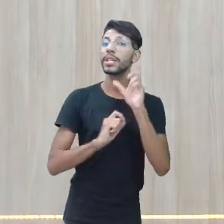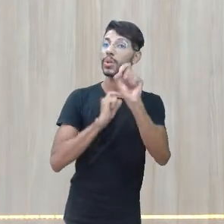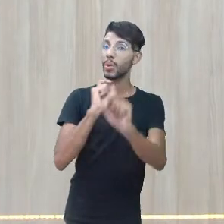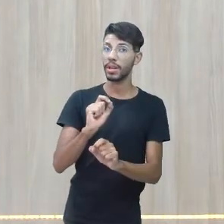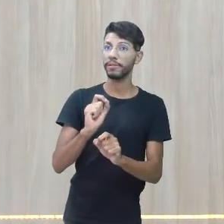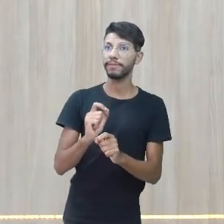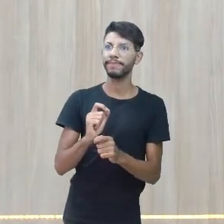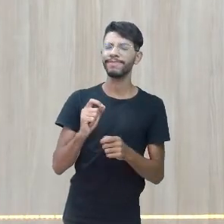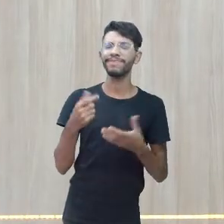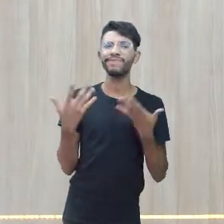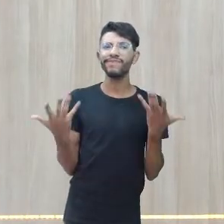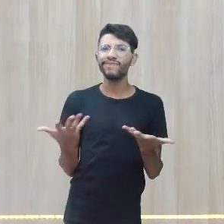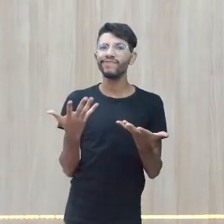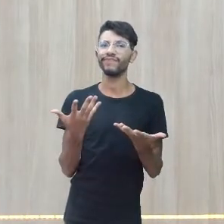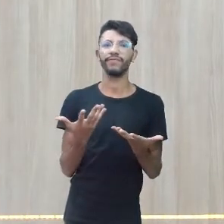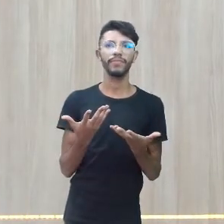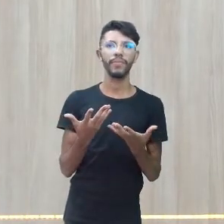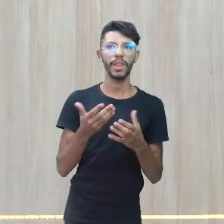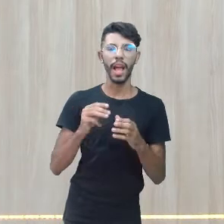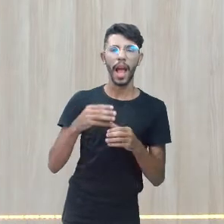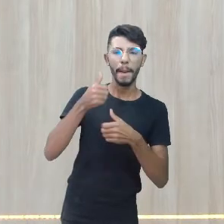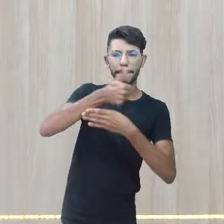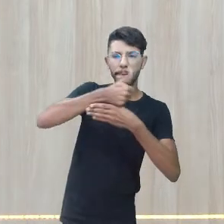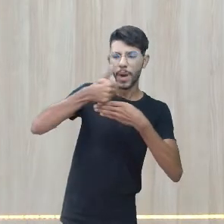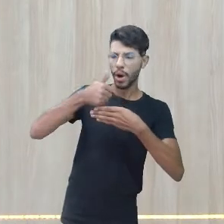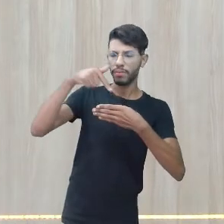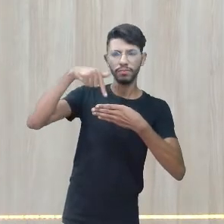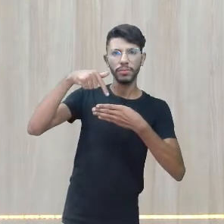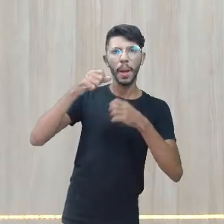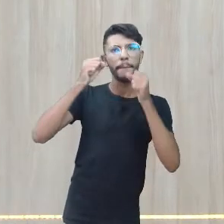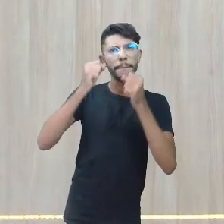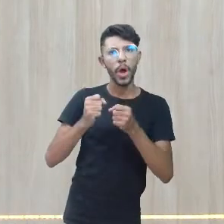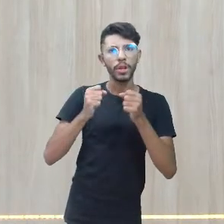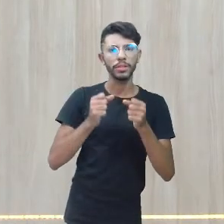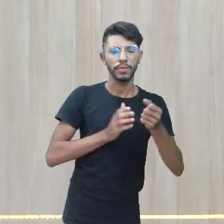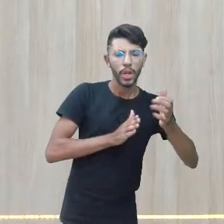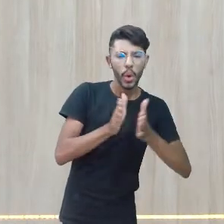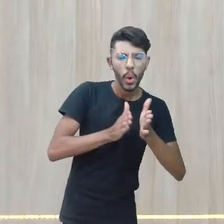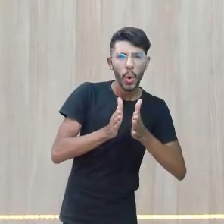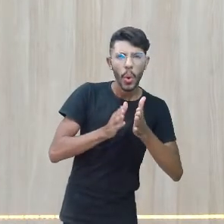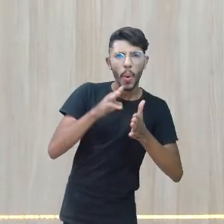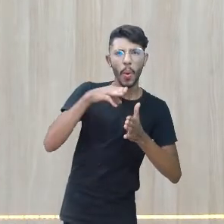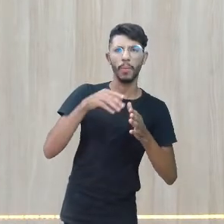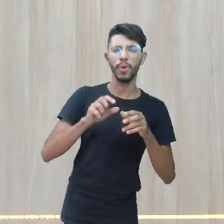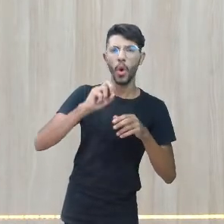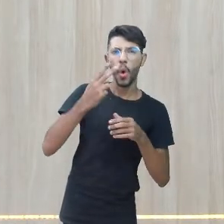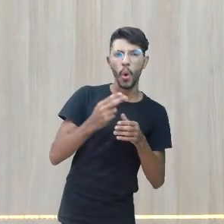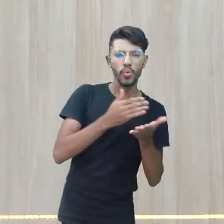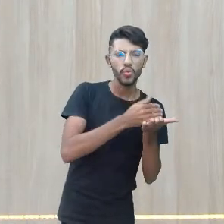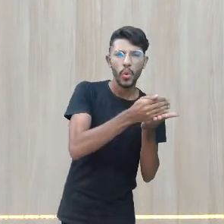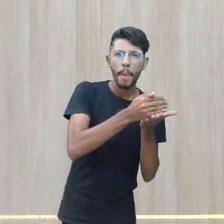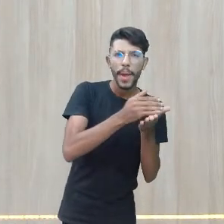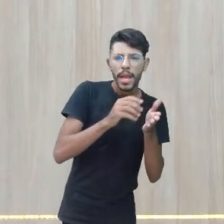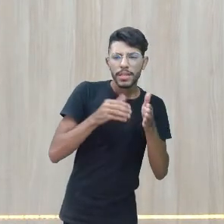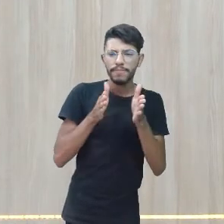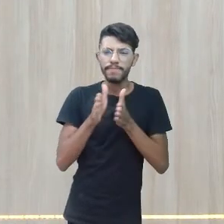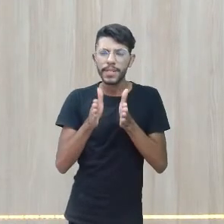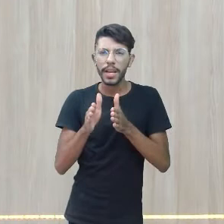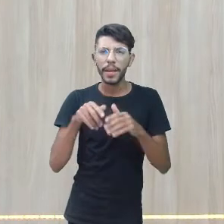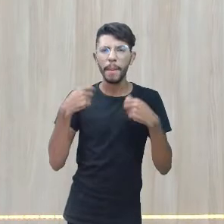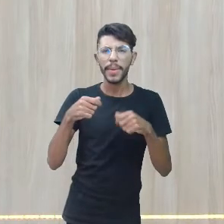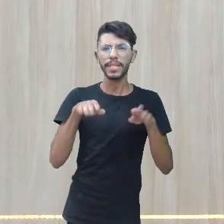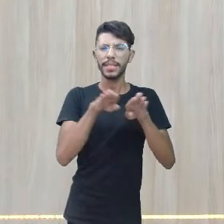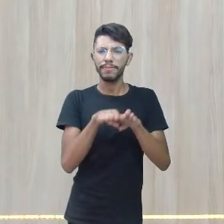que a moral pode vir no meio, pode vir no início? E aí, tem que manter aquele padrão? E